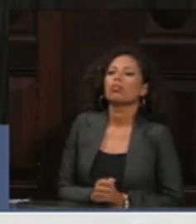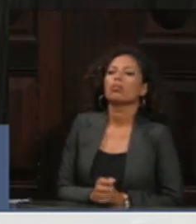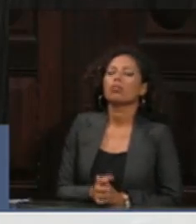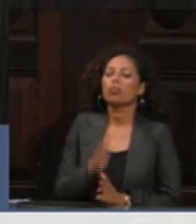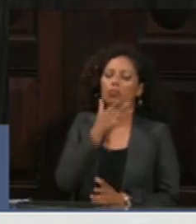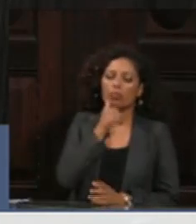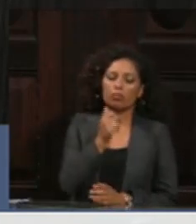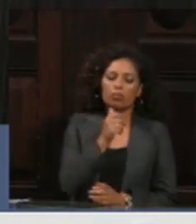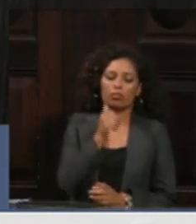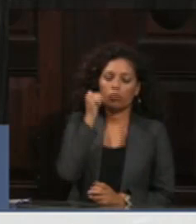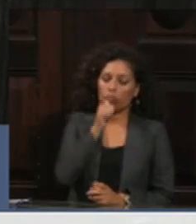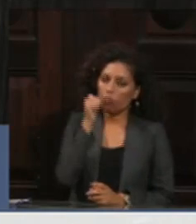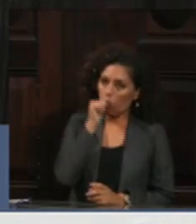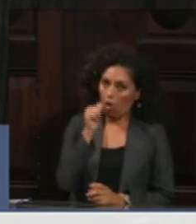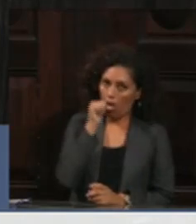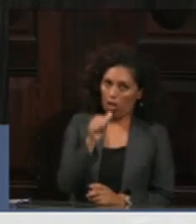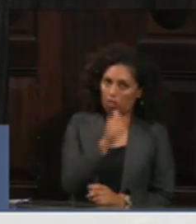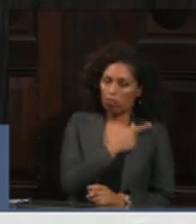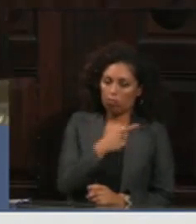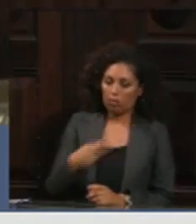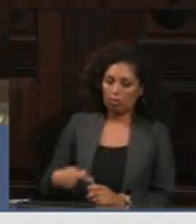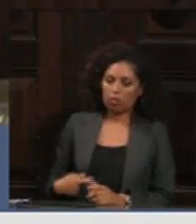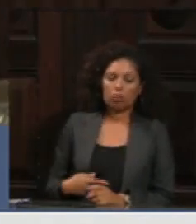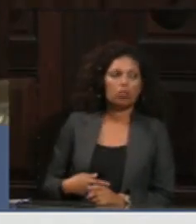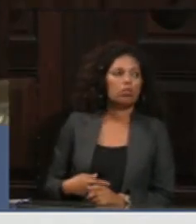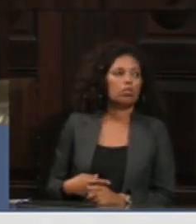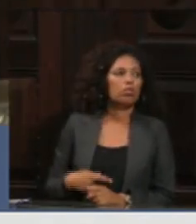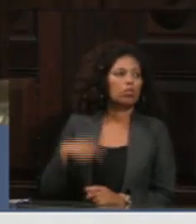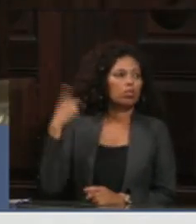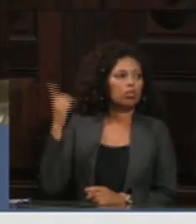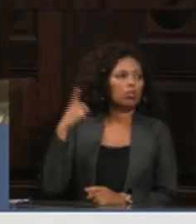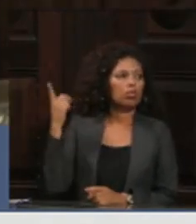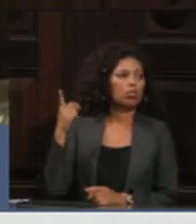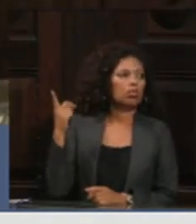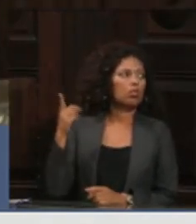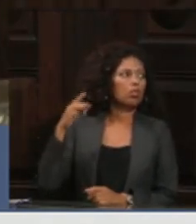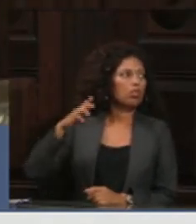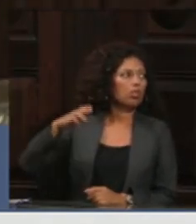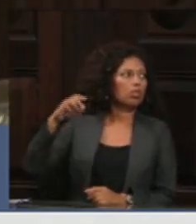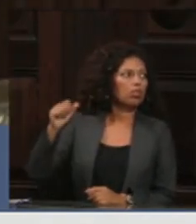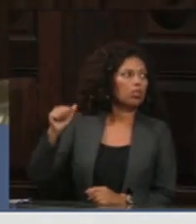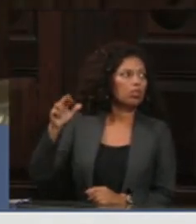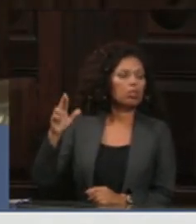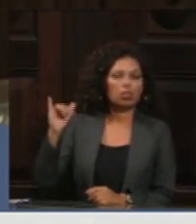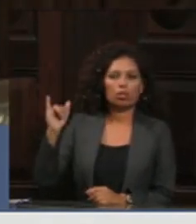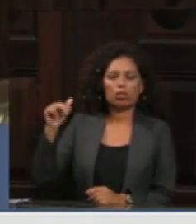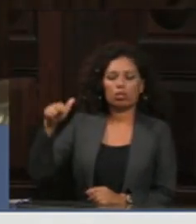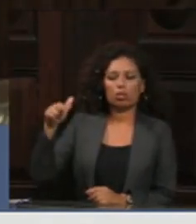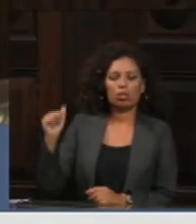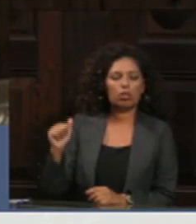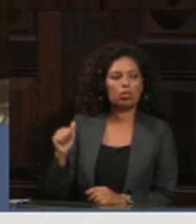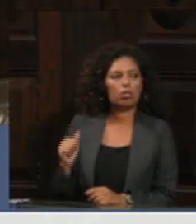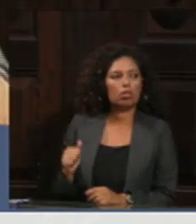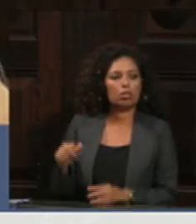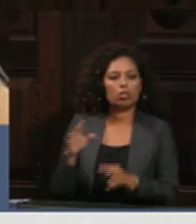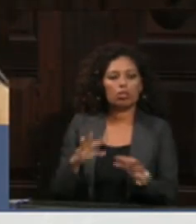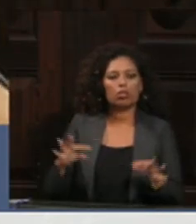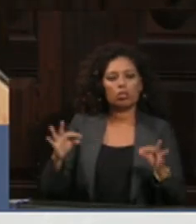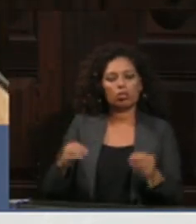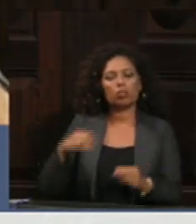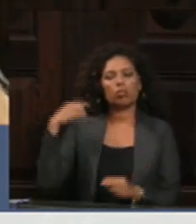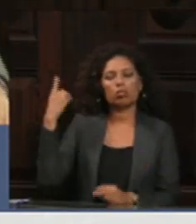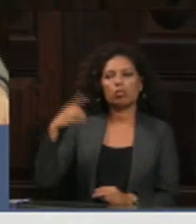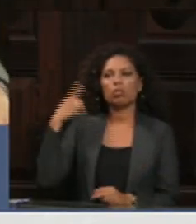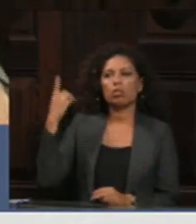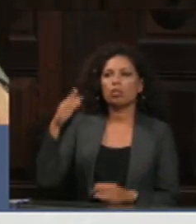Senhora presidente em exercício, deputada Marina, senhoras